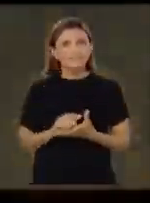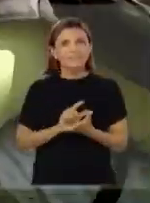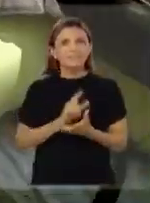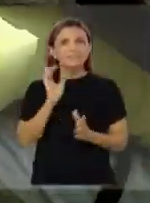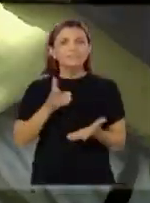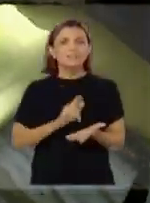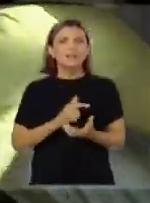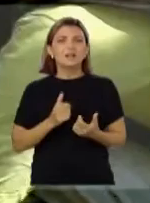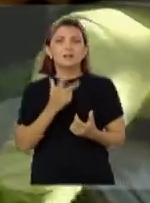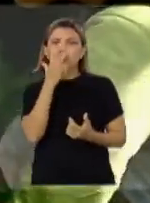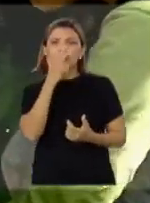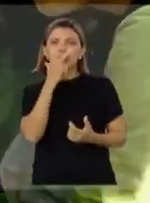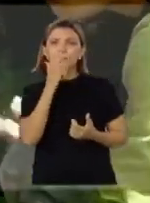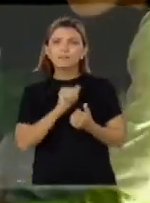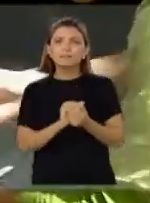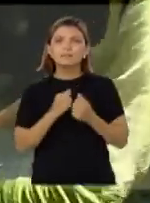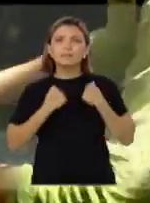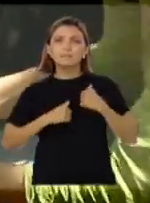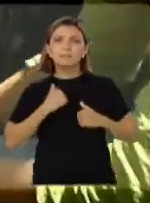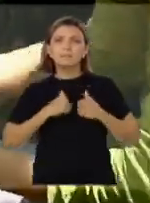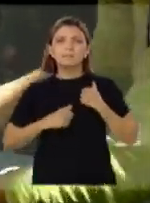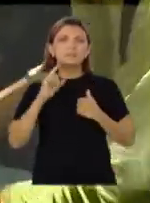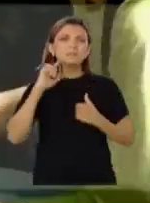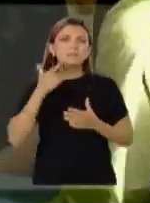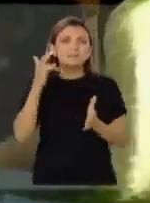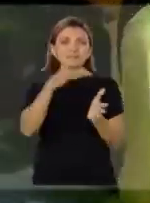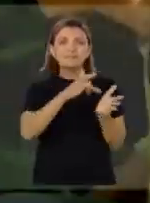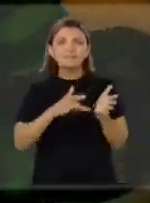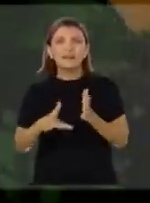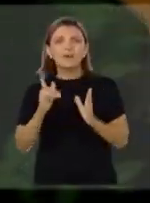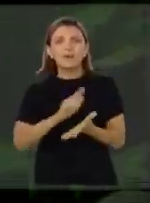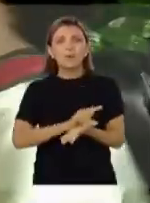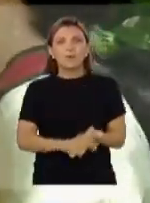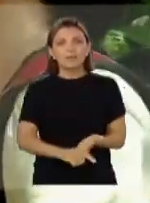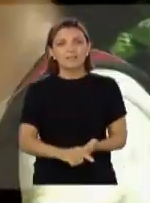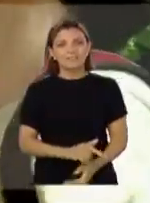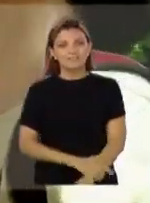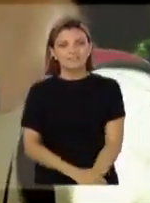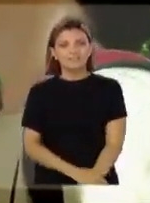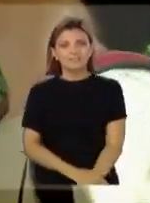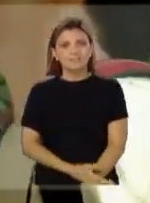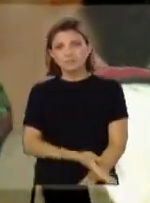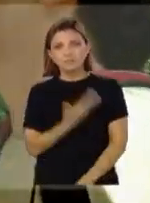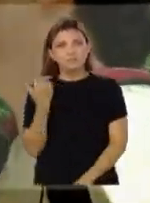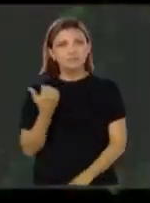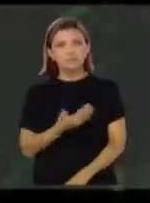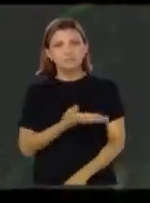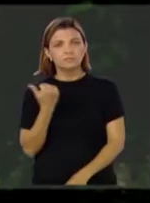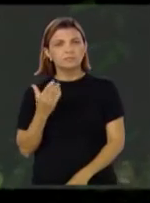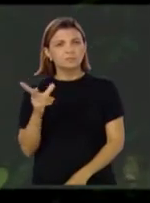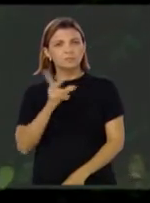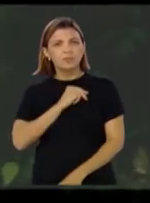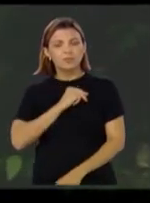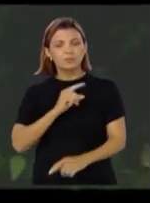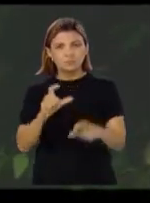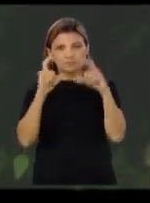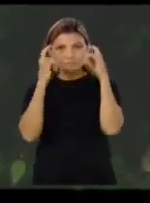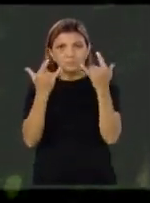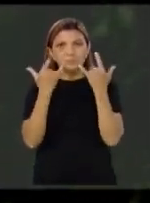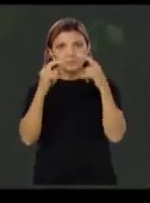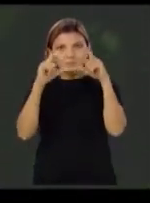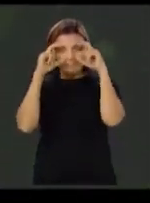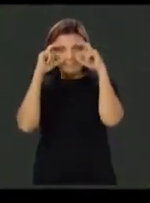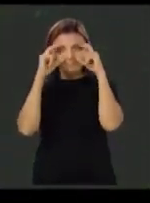ó nossa acho que seus oso tomar um banho por conta é só assim PR limpar hein thago nossa gente vamos